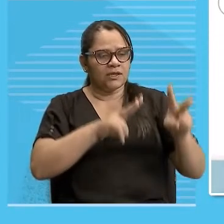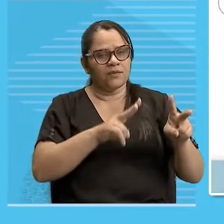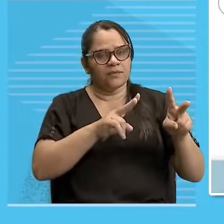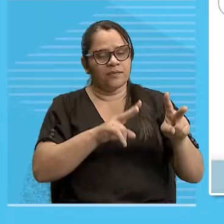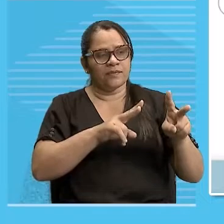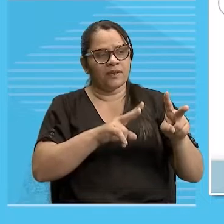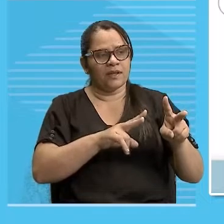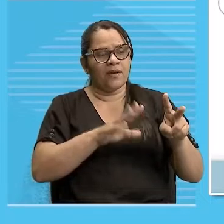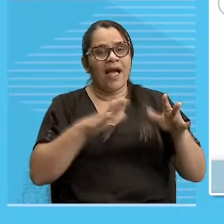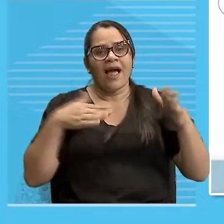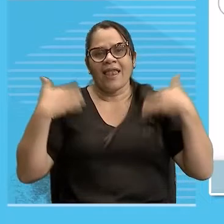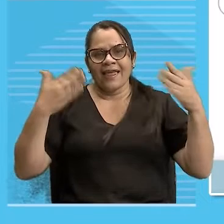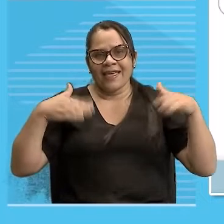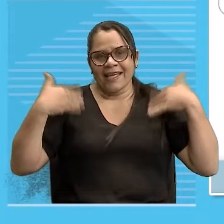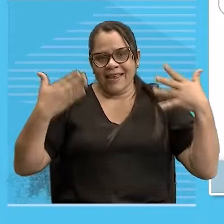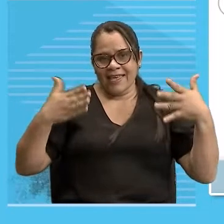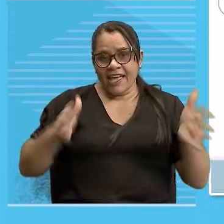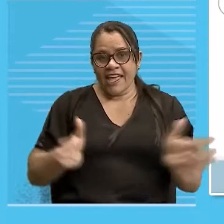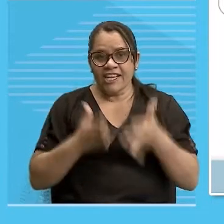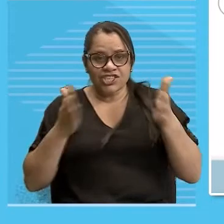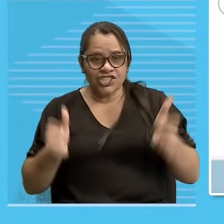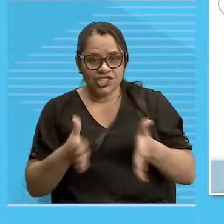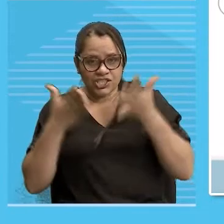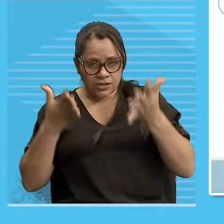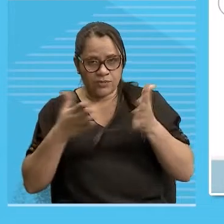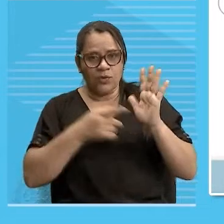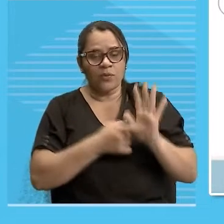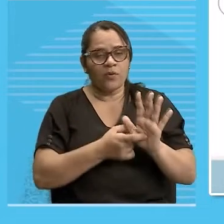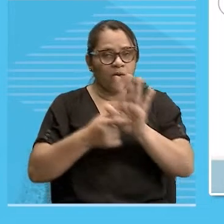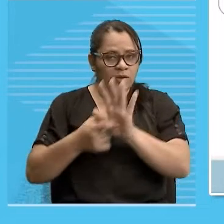pode falar empolgação.